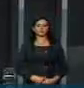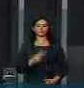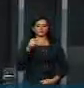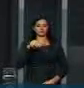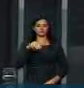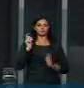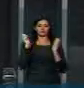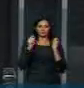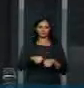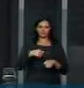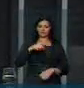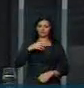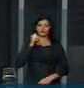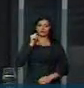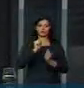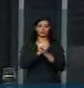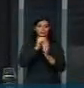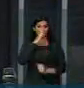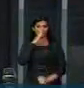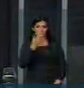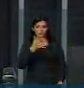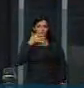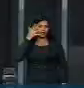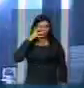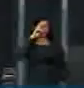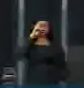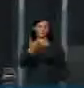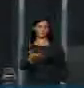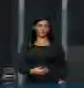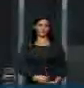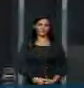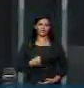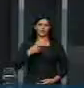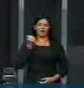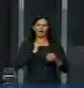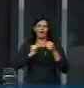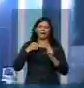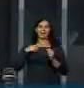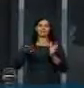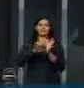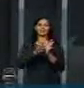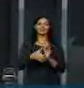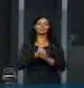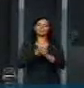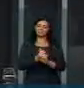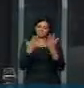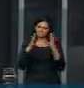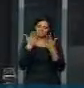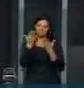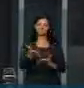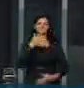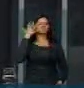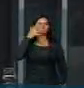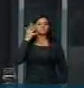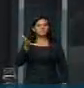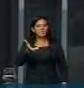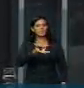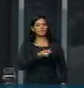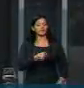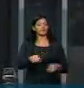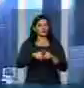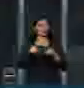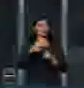Estava aí acompanhando o pronunciamento de Vossa Excelência. Sim, e me apressei para chegar a tempo de cumprimentá-lo pelo pronunciamento. E, sobretudo,